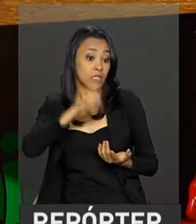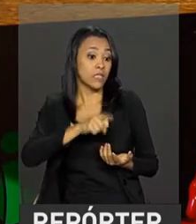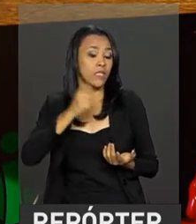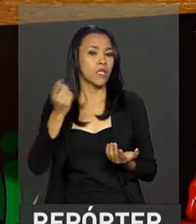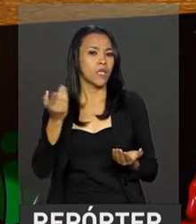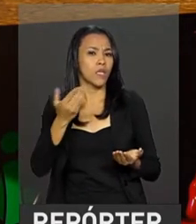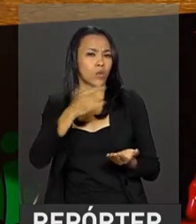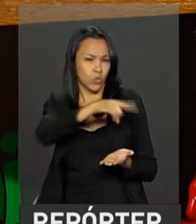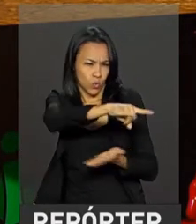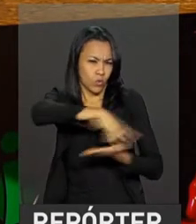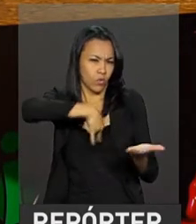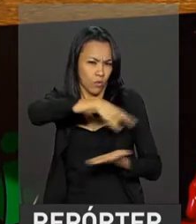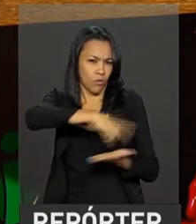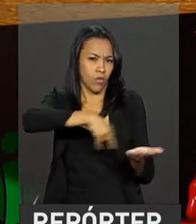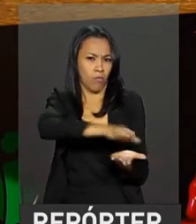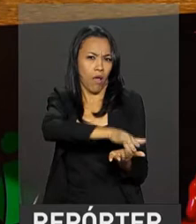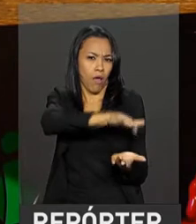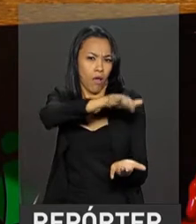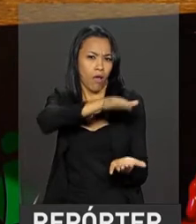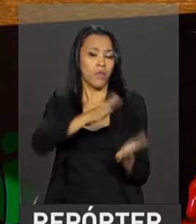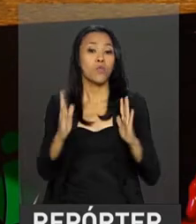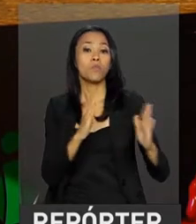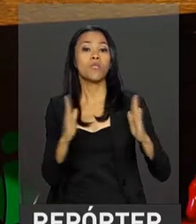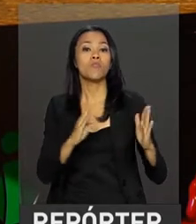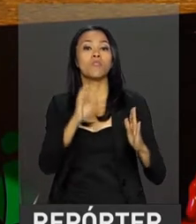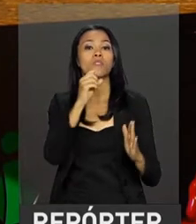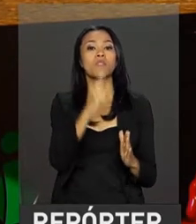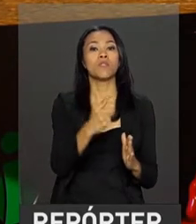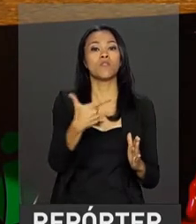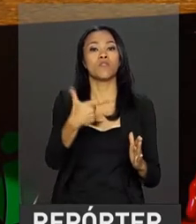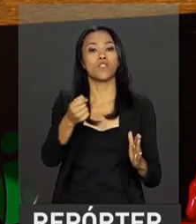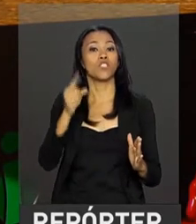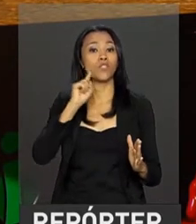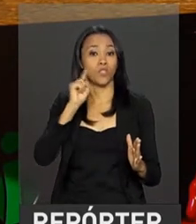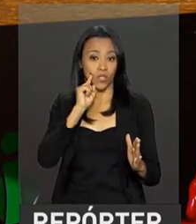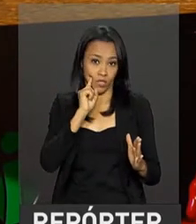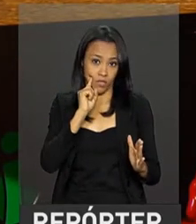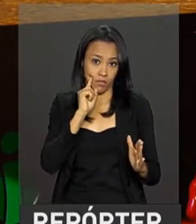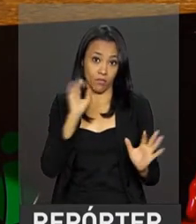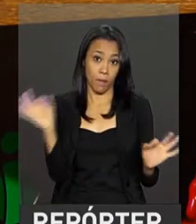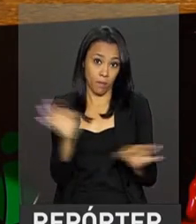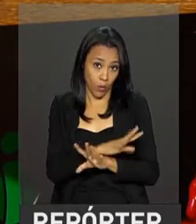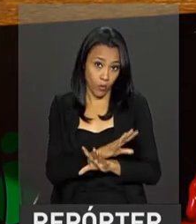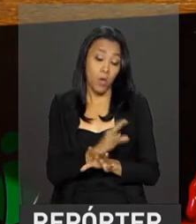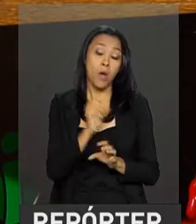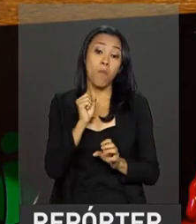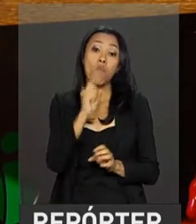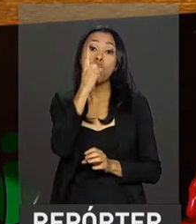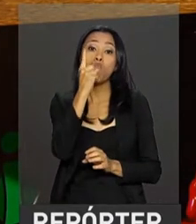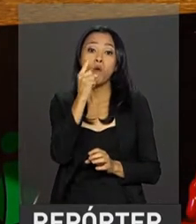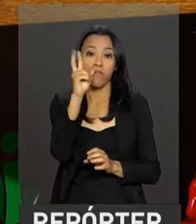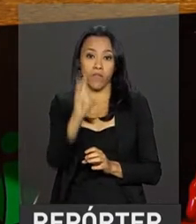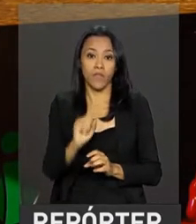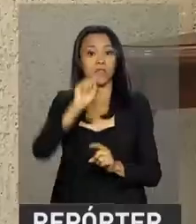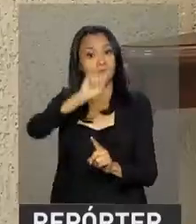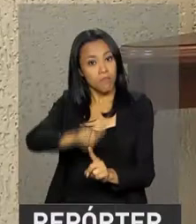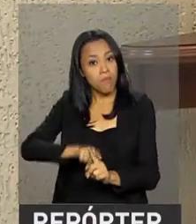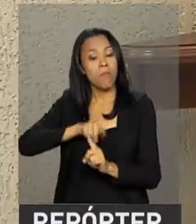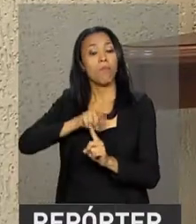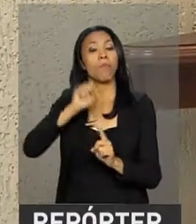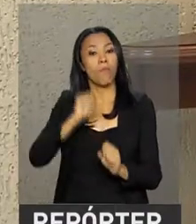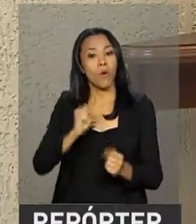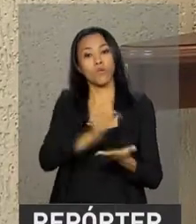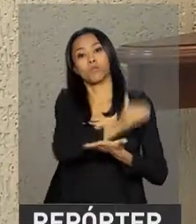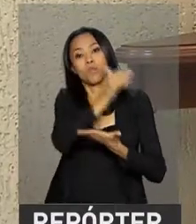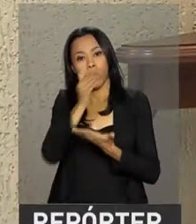concluído em 120 dias podendo esse prazo ser prorrogado uma única vez por igual período mas